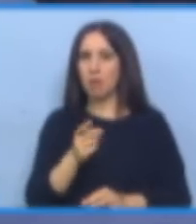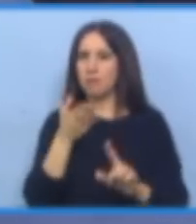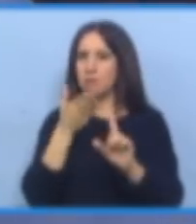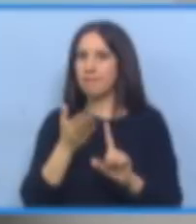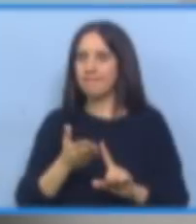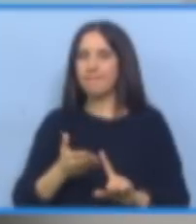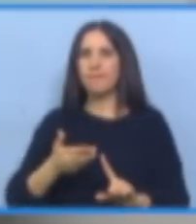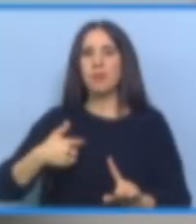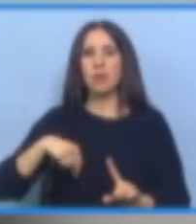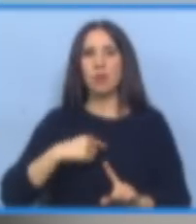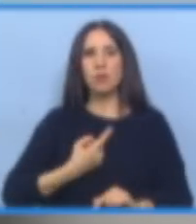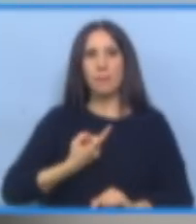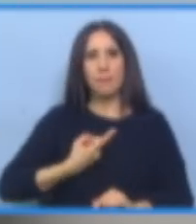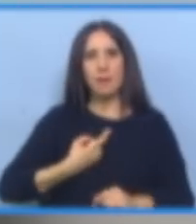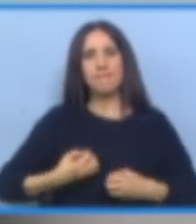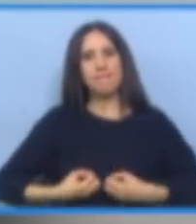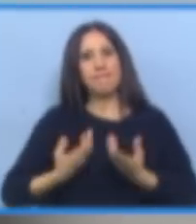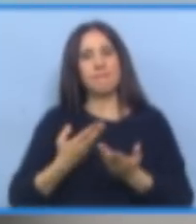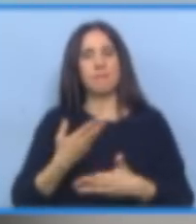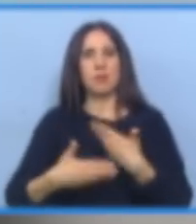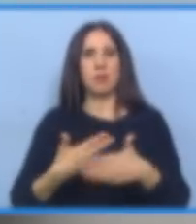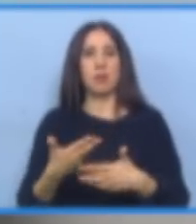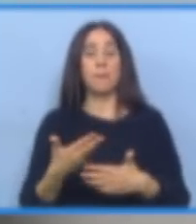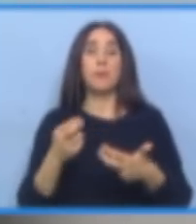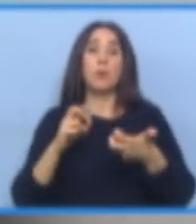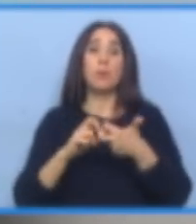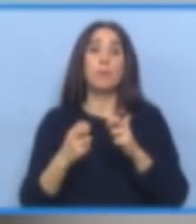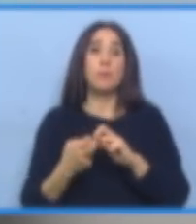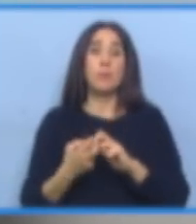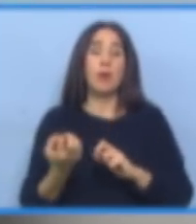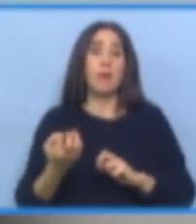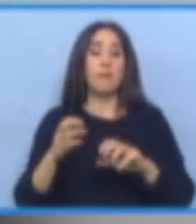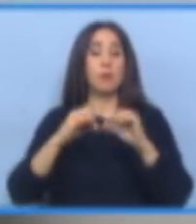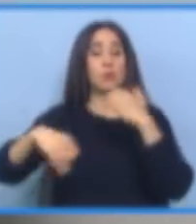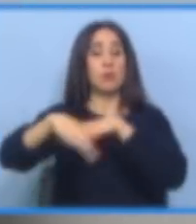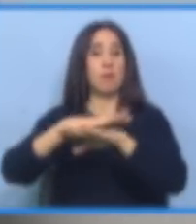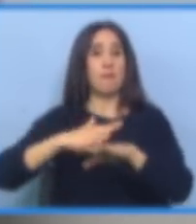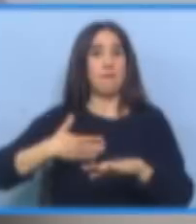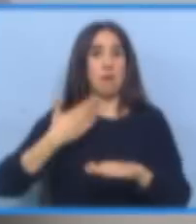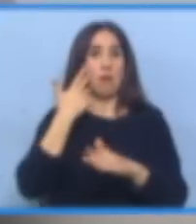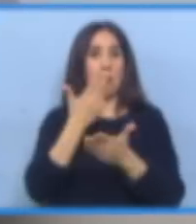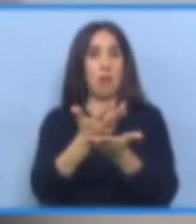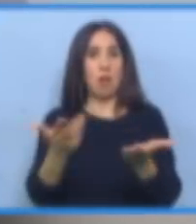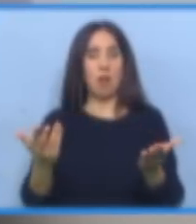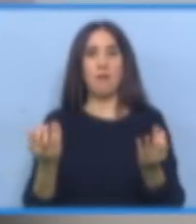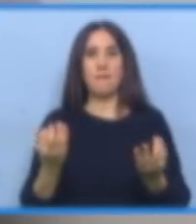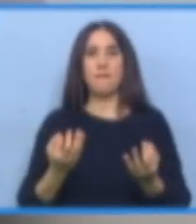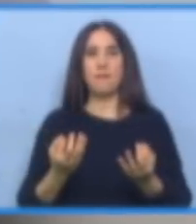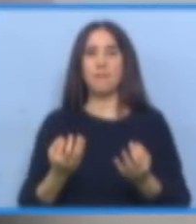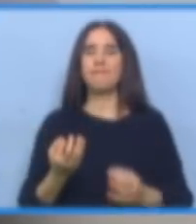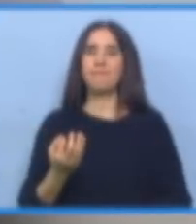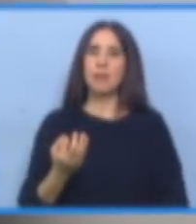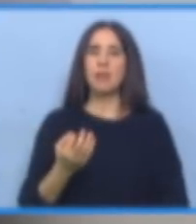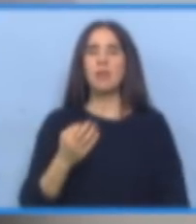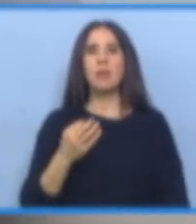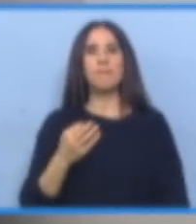concreta, nós devemos pôr em prática. O problema é que, também na sociedade em que vivemos, há, digamos assim, uma